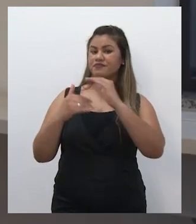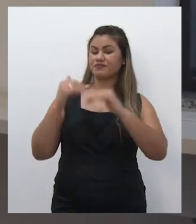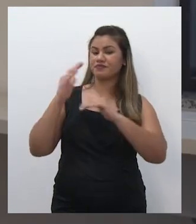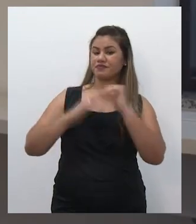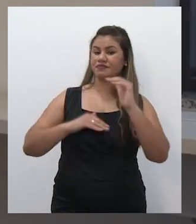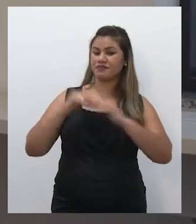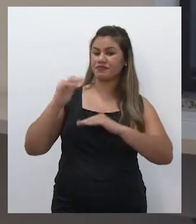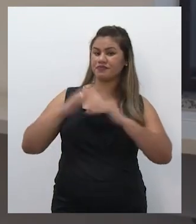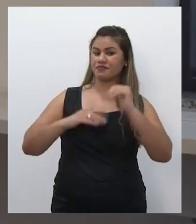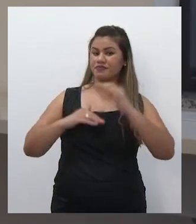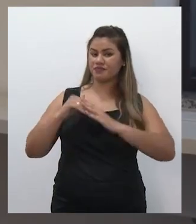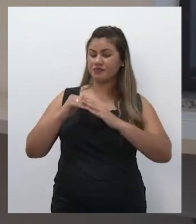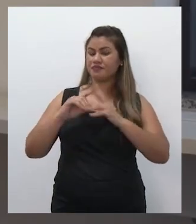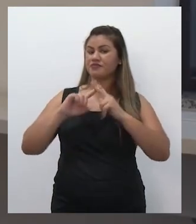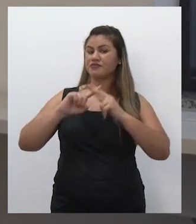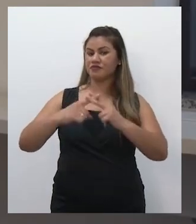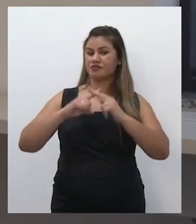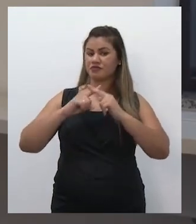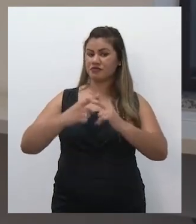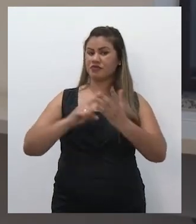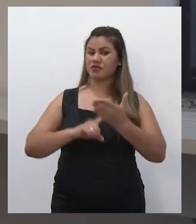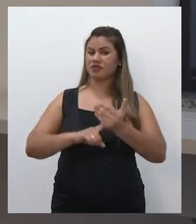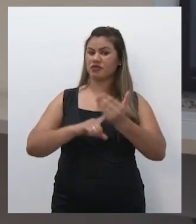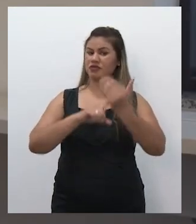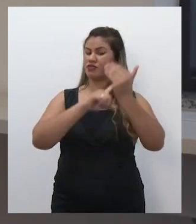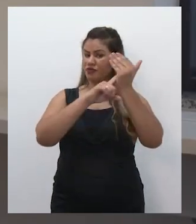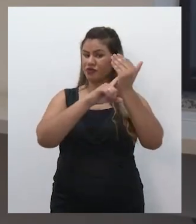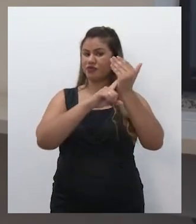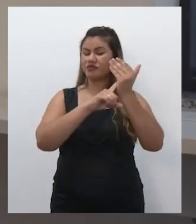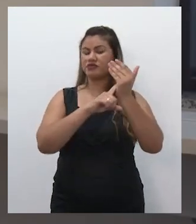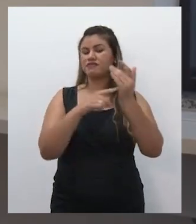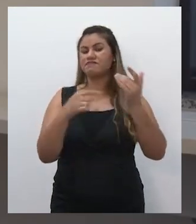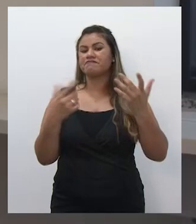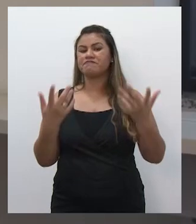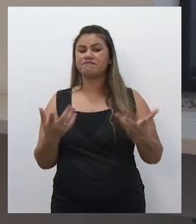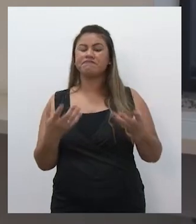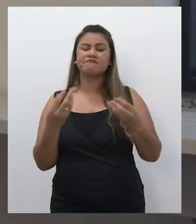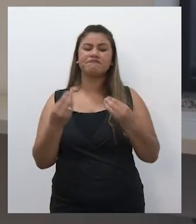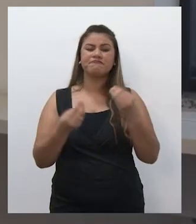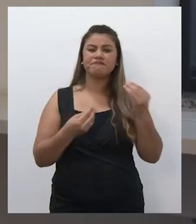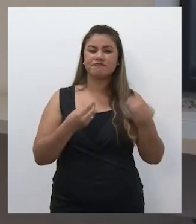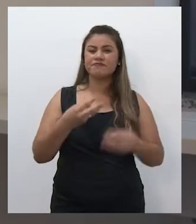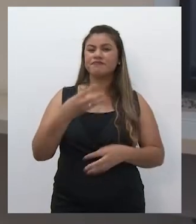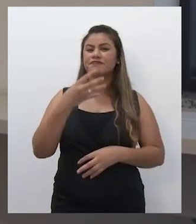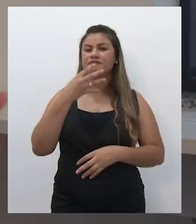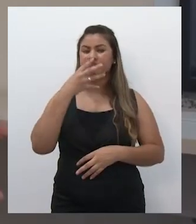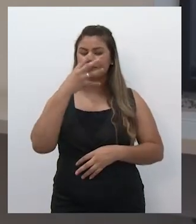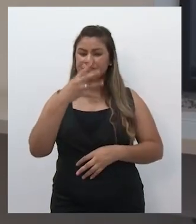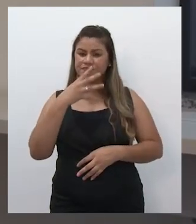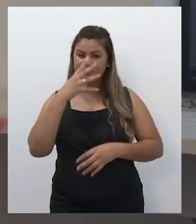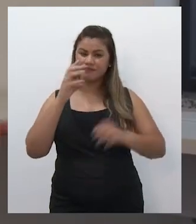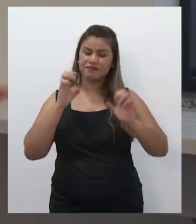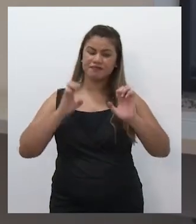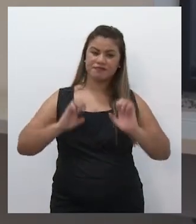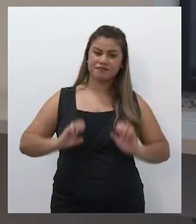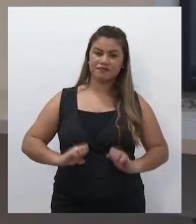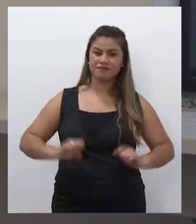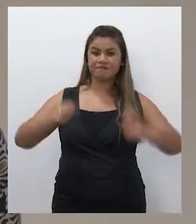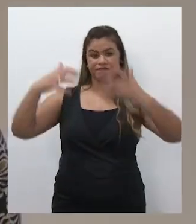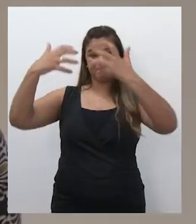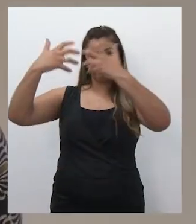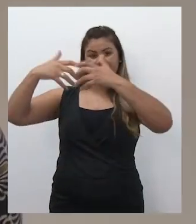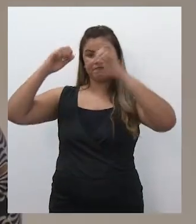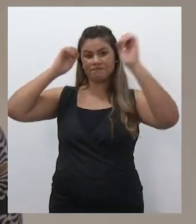de lidar com as ferramentas tecnológicas, né, de uma maneira crítica, de uma maneira ética, reflexiva, não